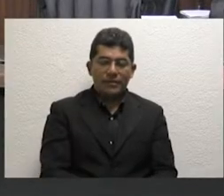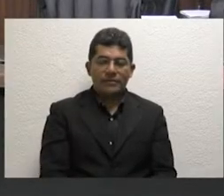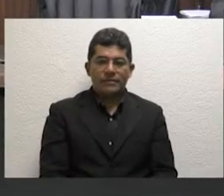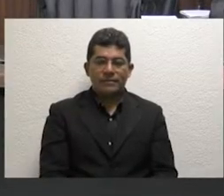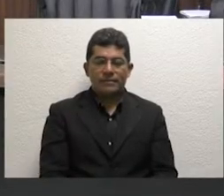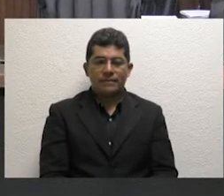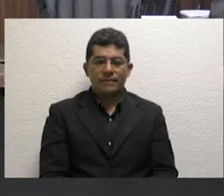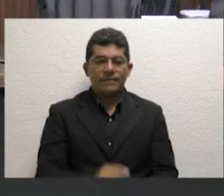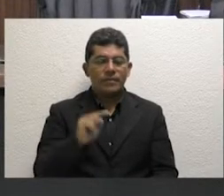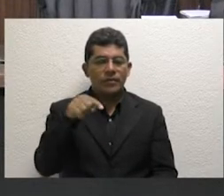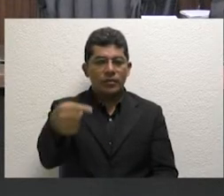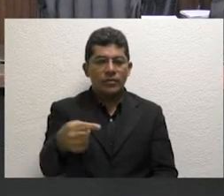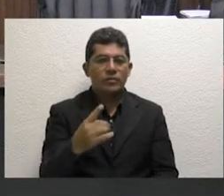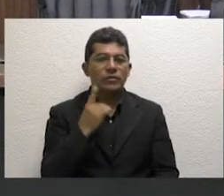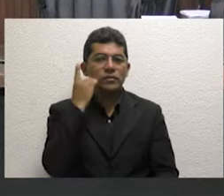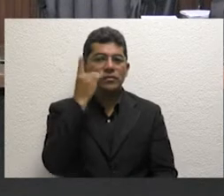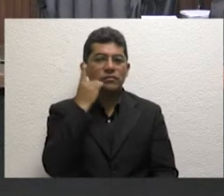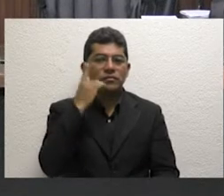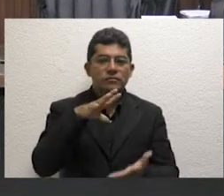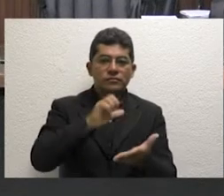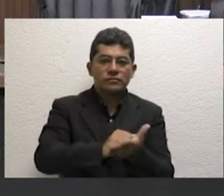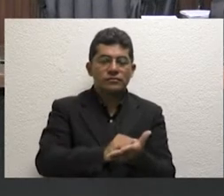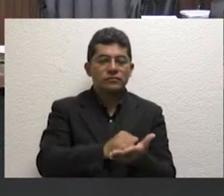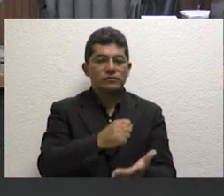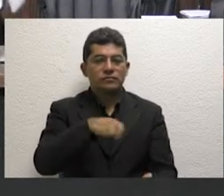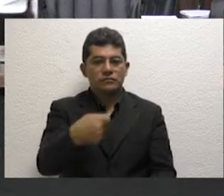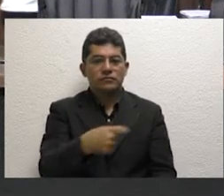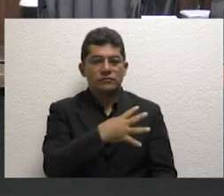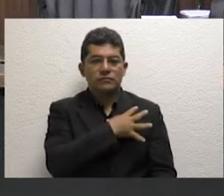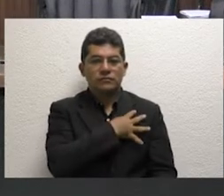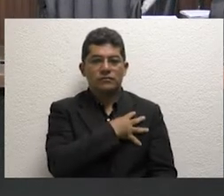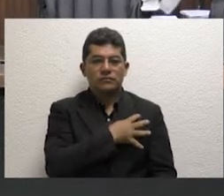Próximo orador, deputado Serafim Corrêa.